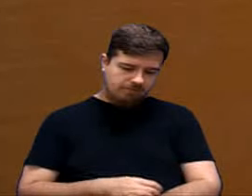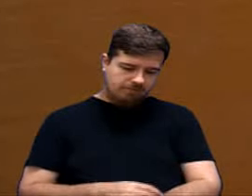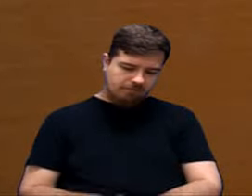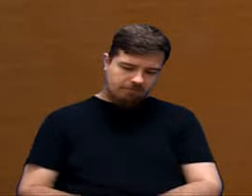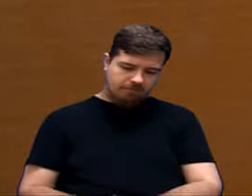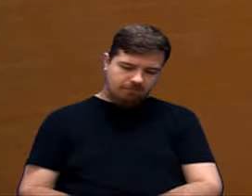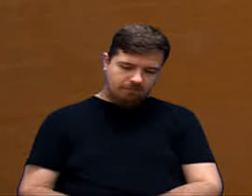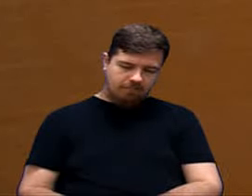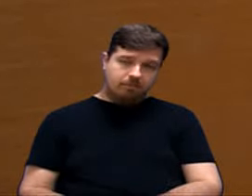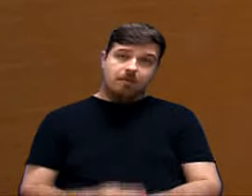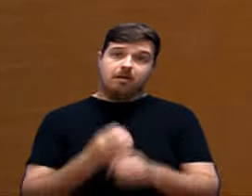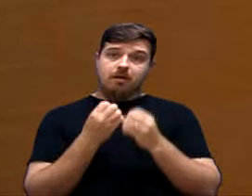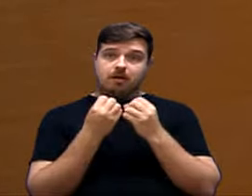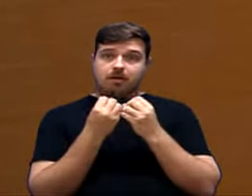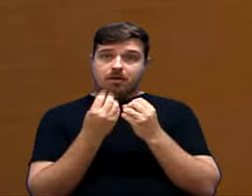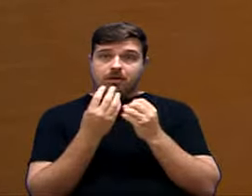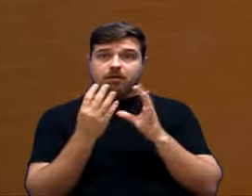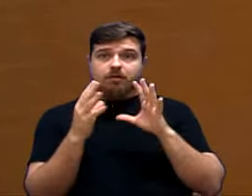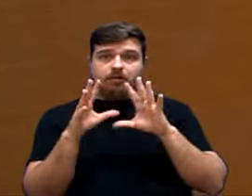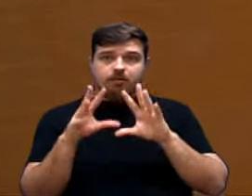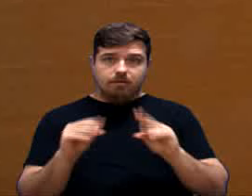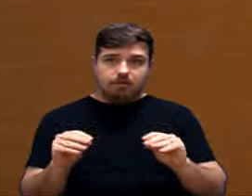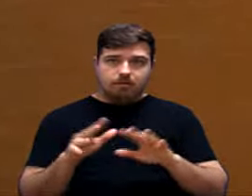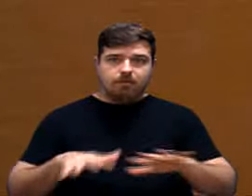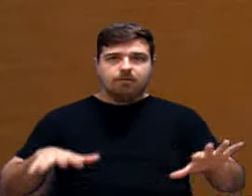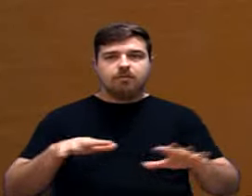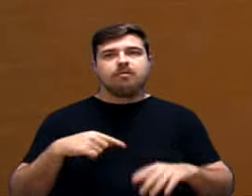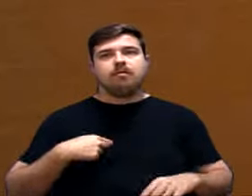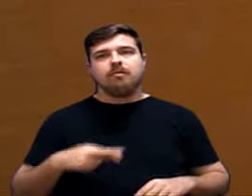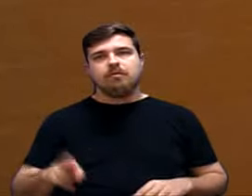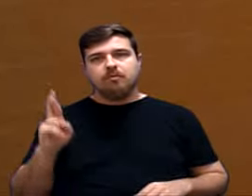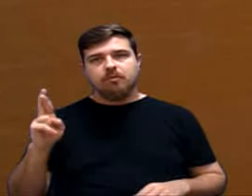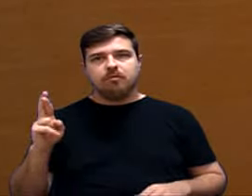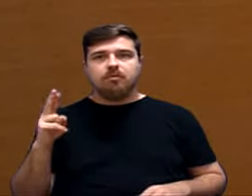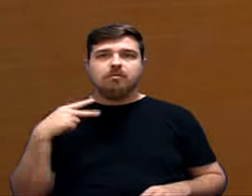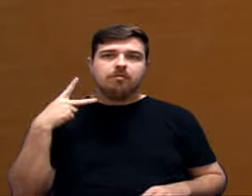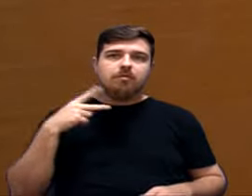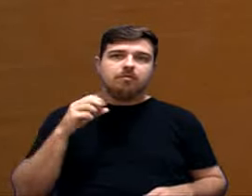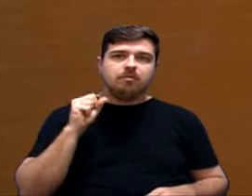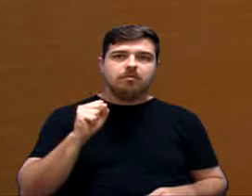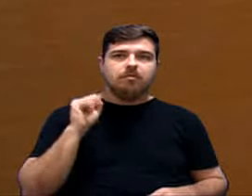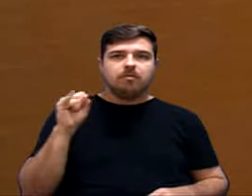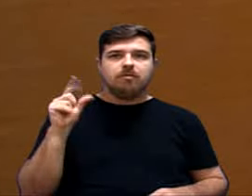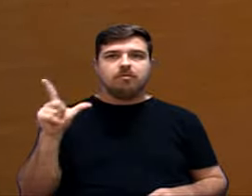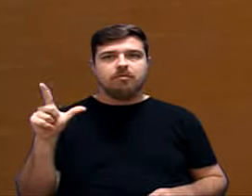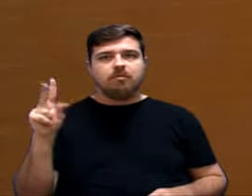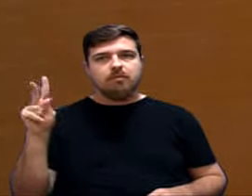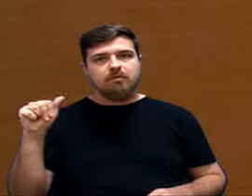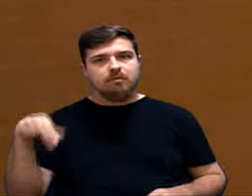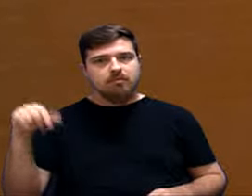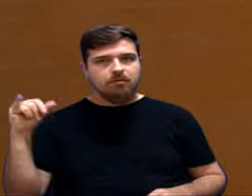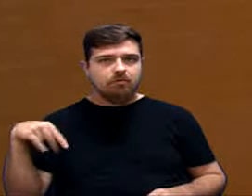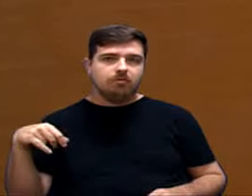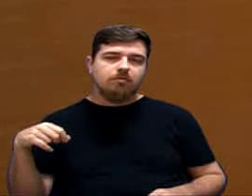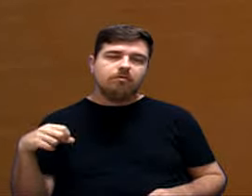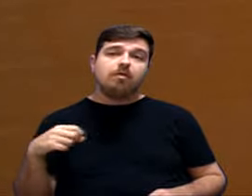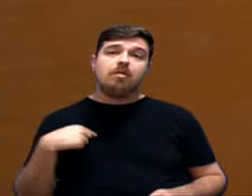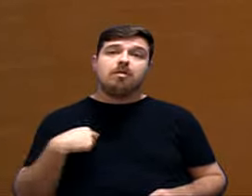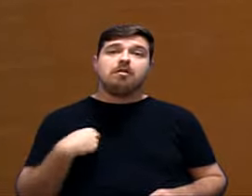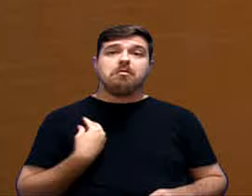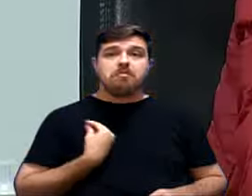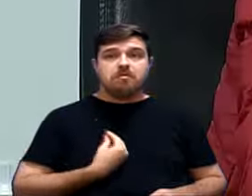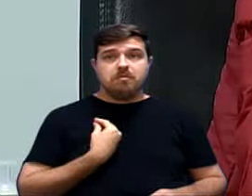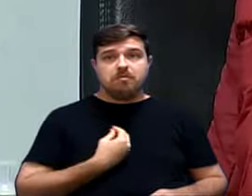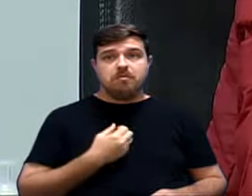favor Boa tarde a todos eh tô representando o vereador Silvano Júnior e moro na zona norte Parque São